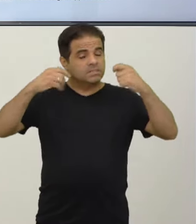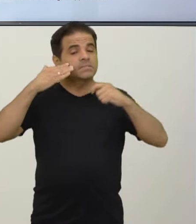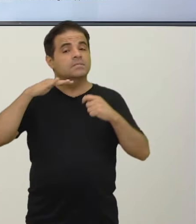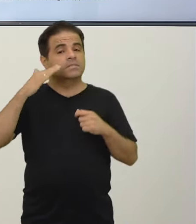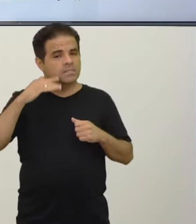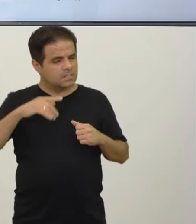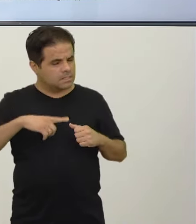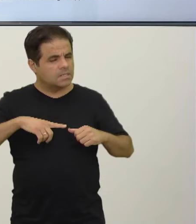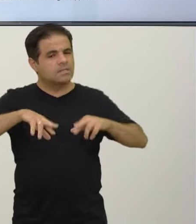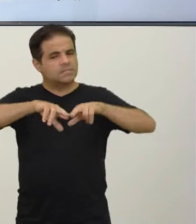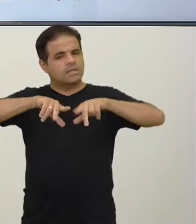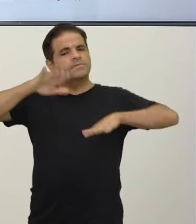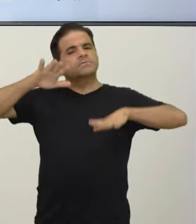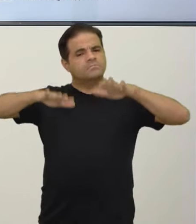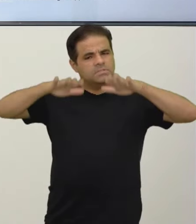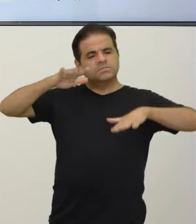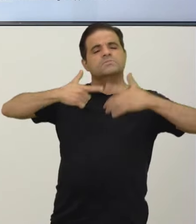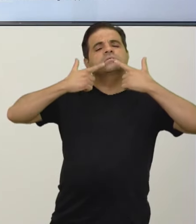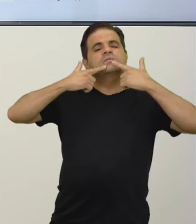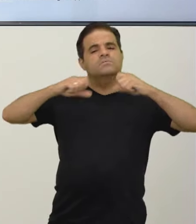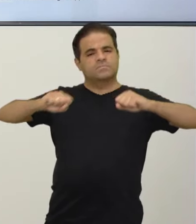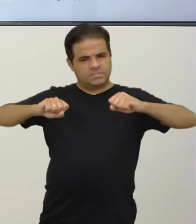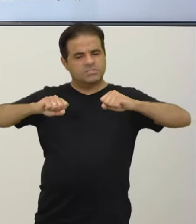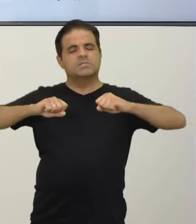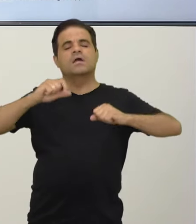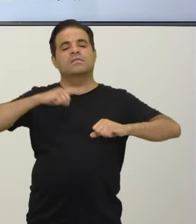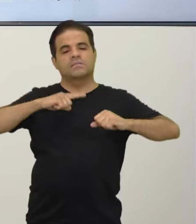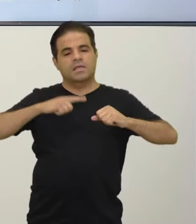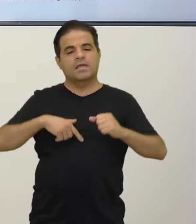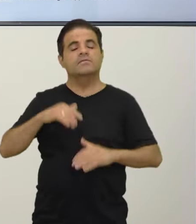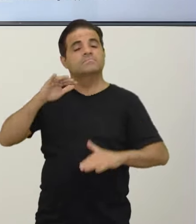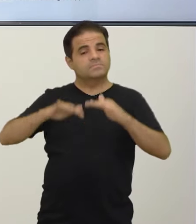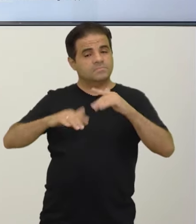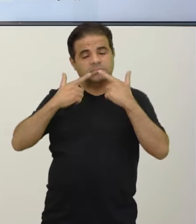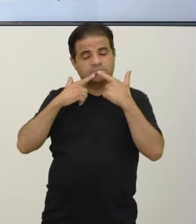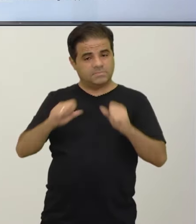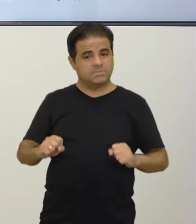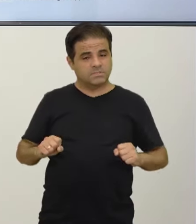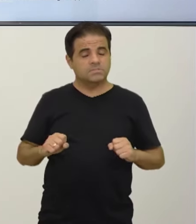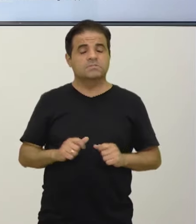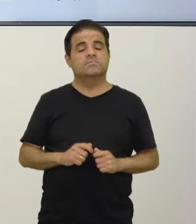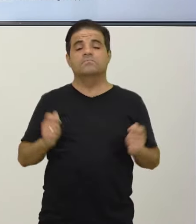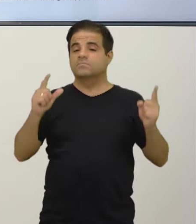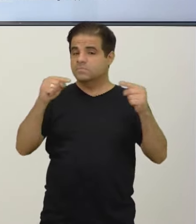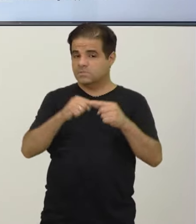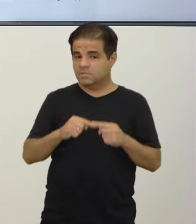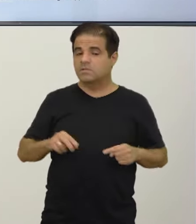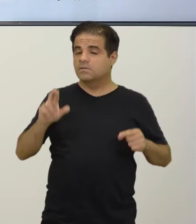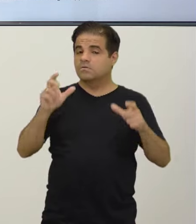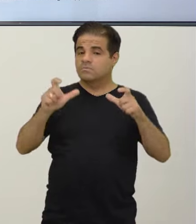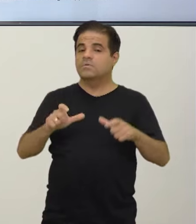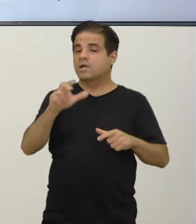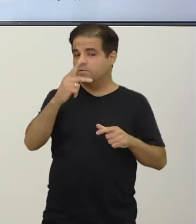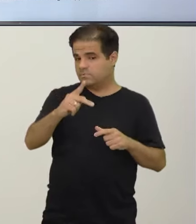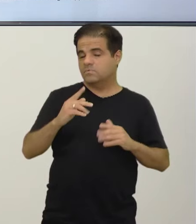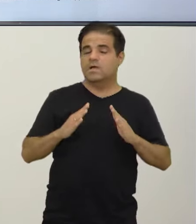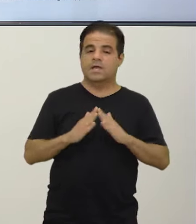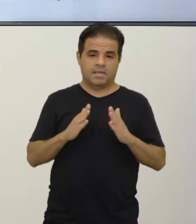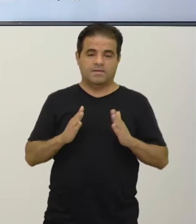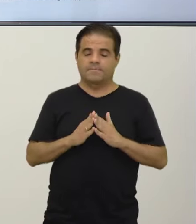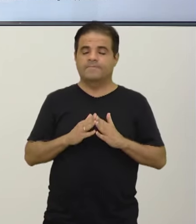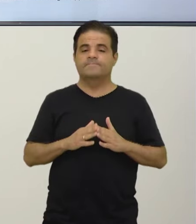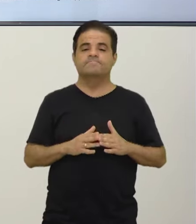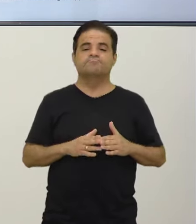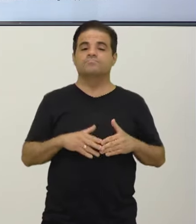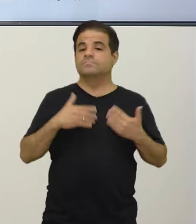que existem variações linguísticas, né? E essas variações linguísticas, elas têm a ver com a região onde você mora, elas têm